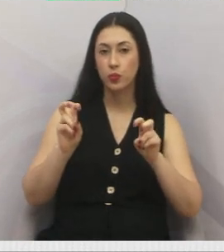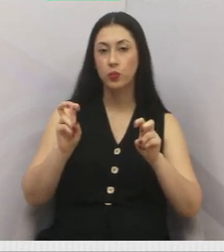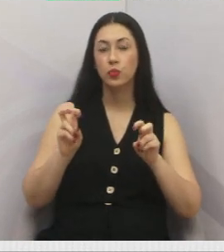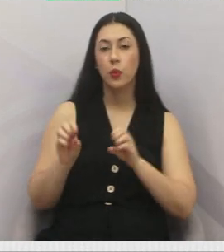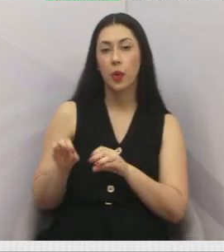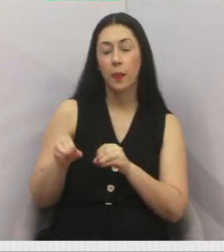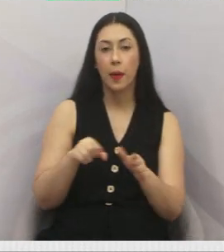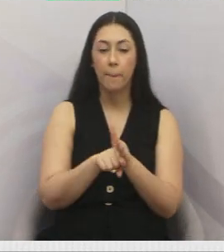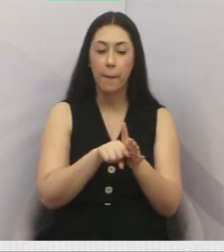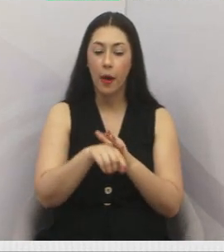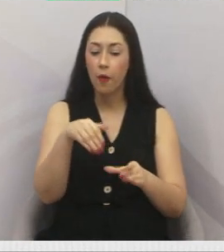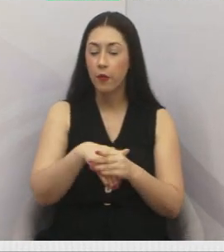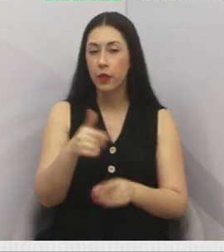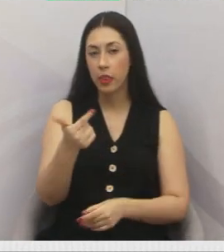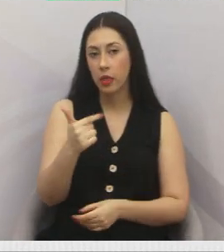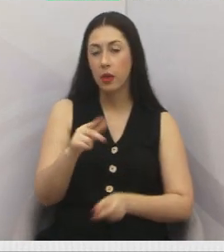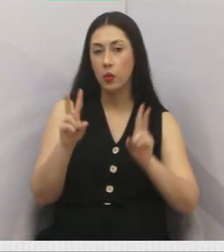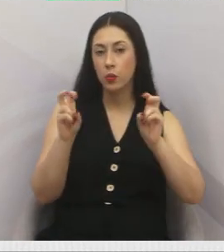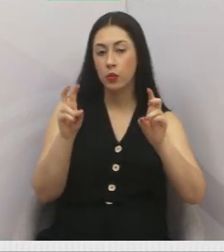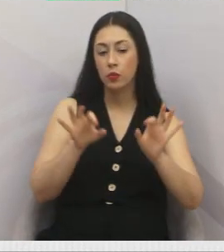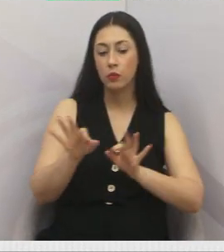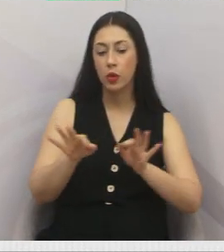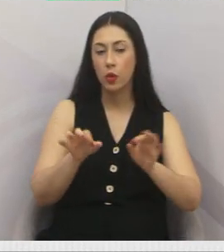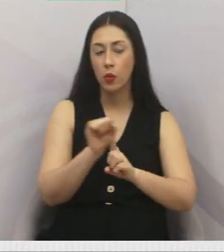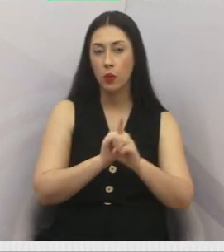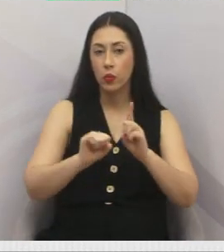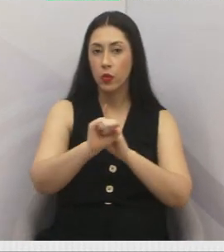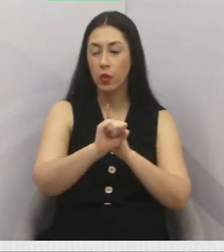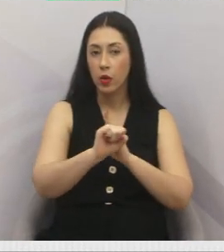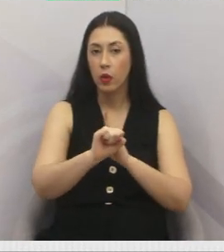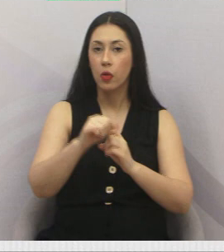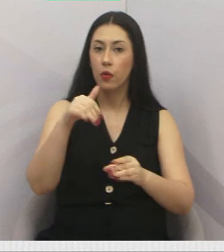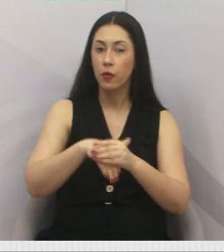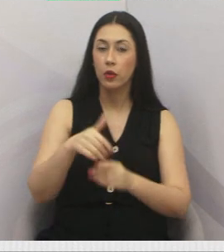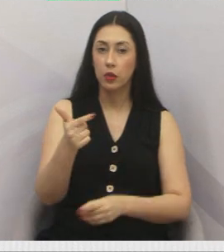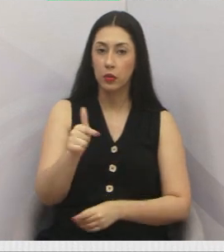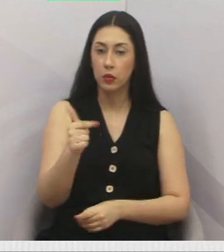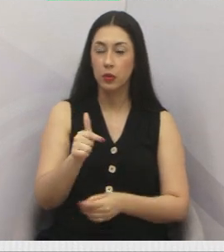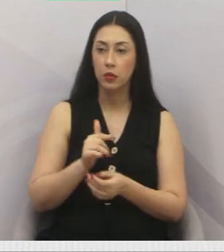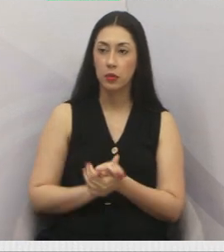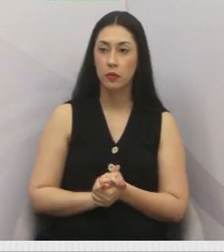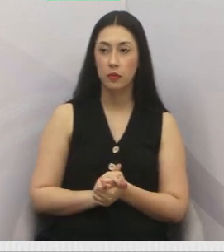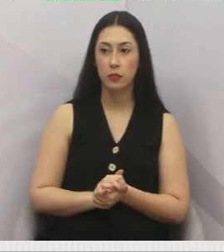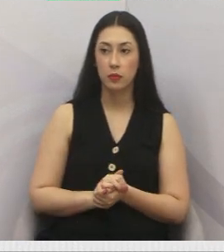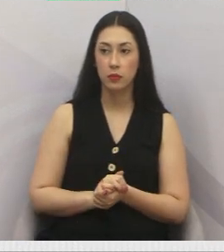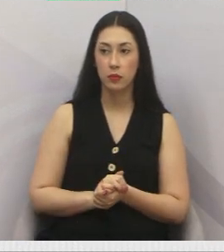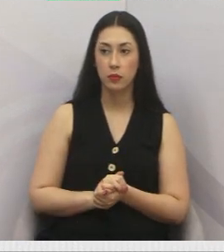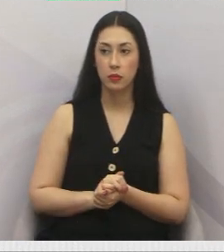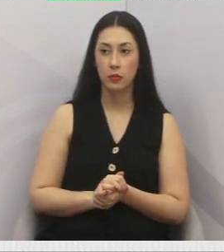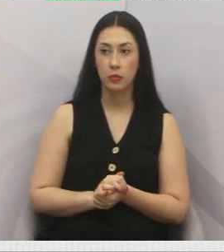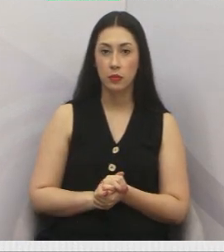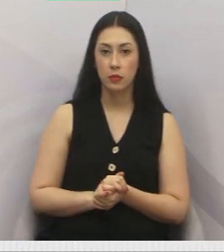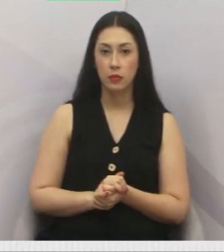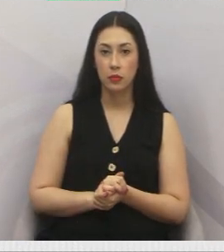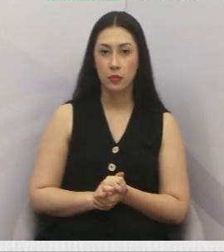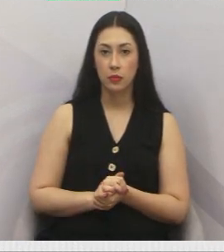Segmento entidades acadêmicas, voto em branco. Segmento organização da sociedade civil, voto em branco. Próximo voto.